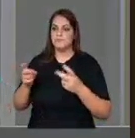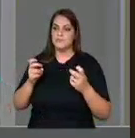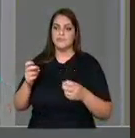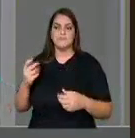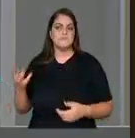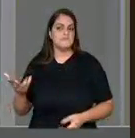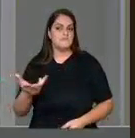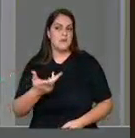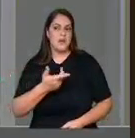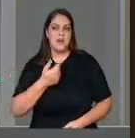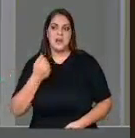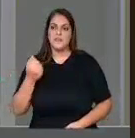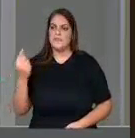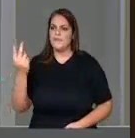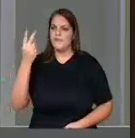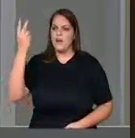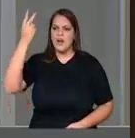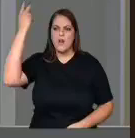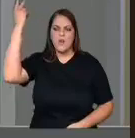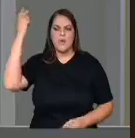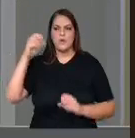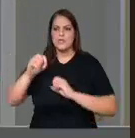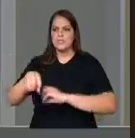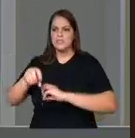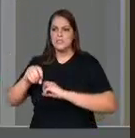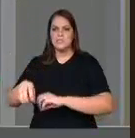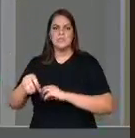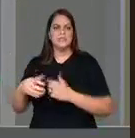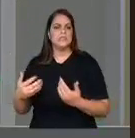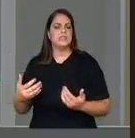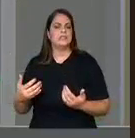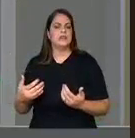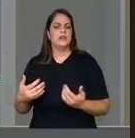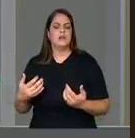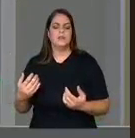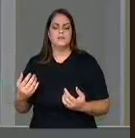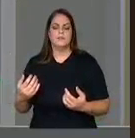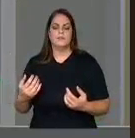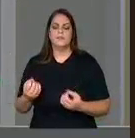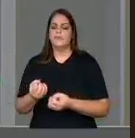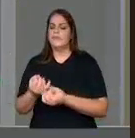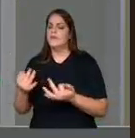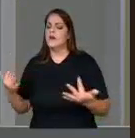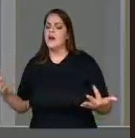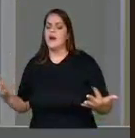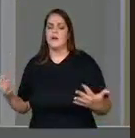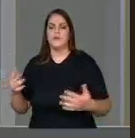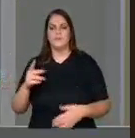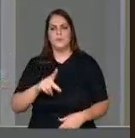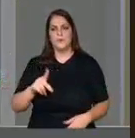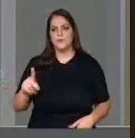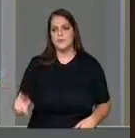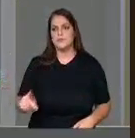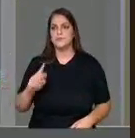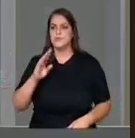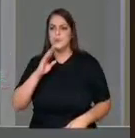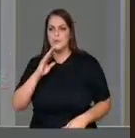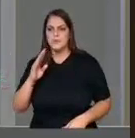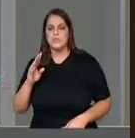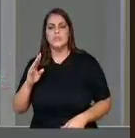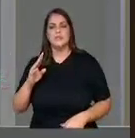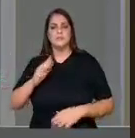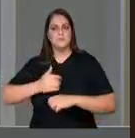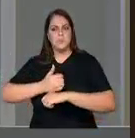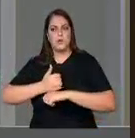que são empregados à atividade esportiva. Há tantos educadores físicos, professores de educação